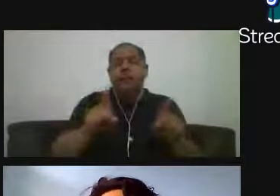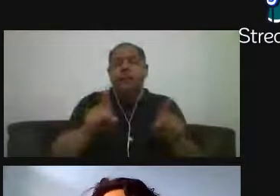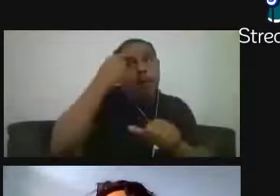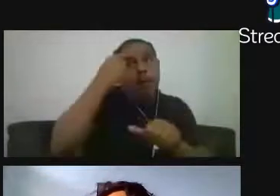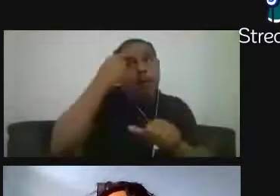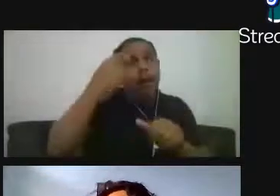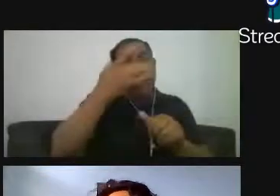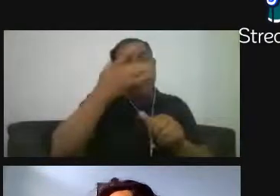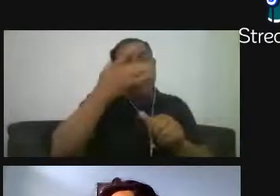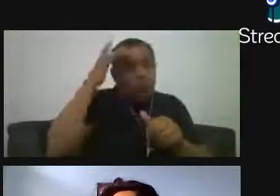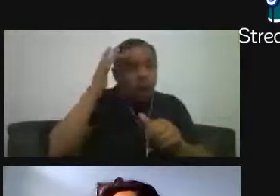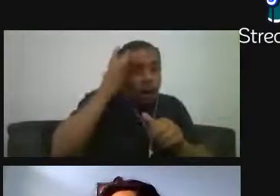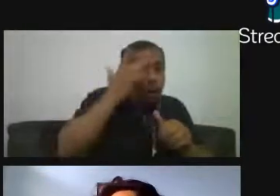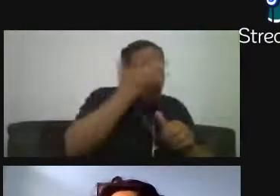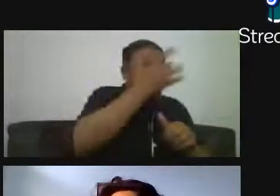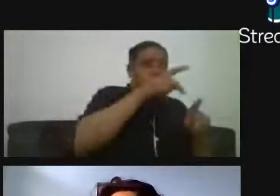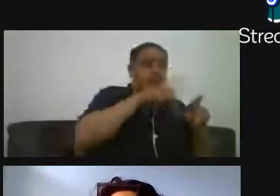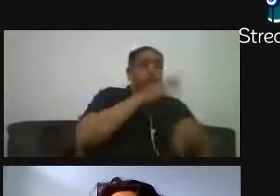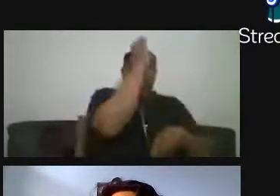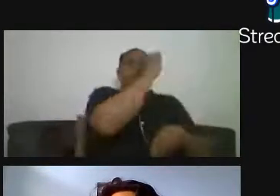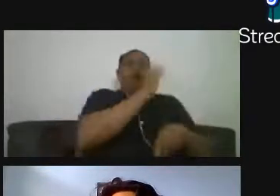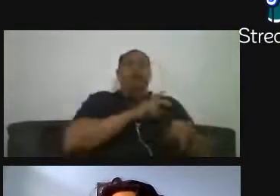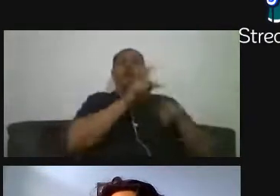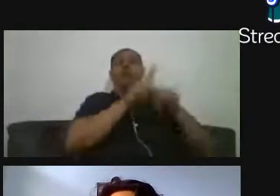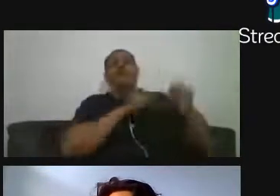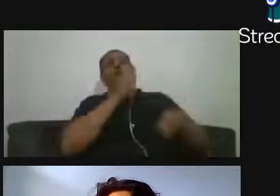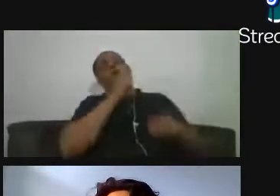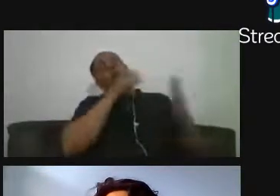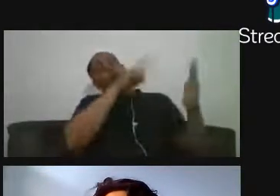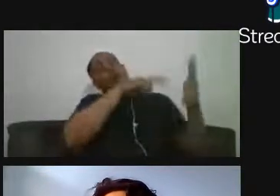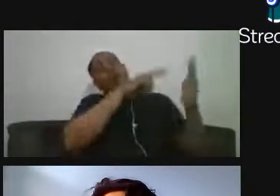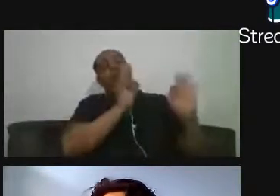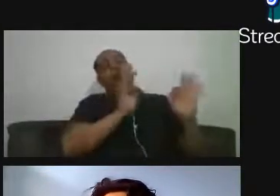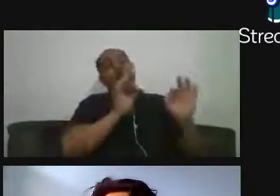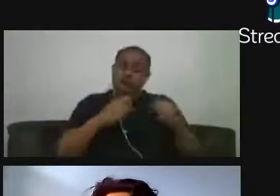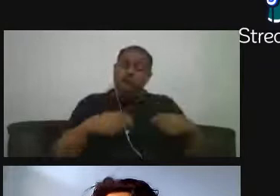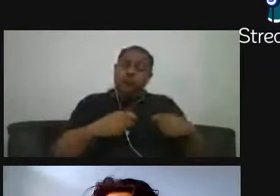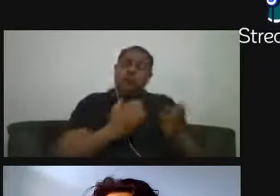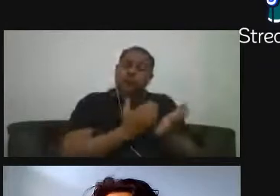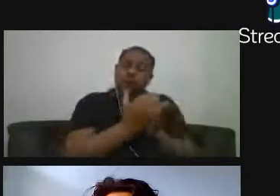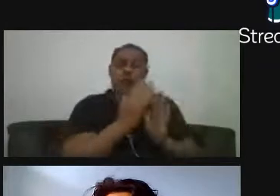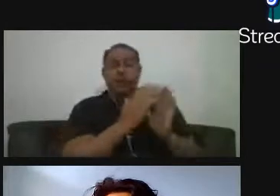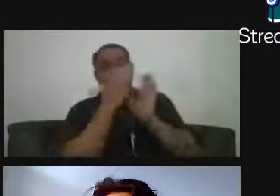lado, e pode ser pela gente, né? Agradeço a todos.